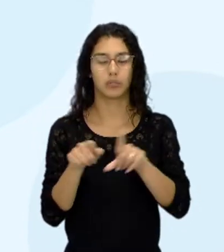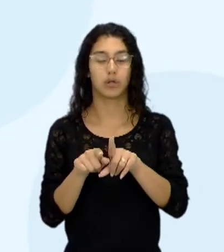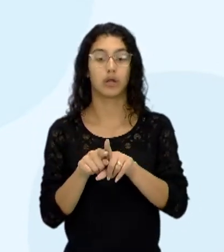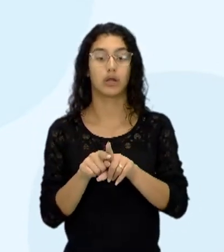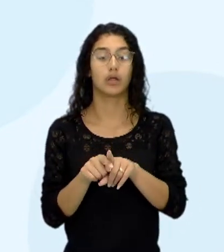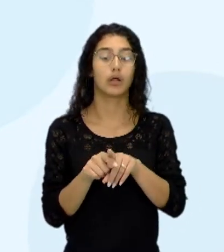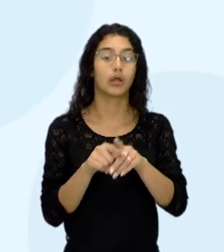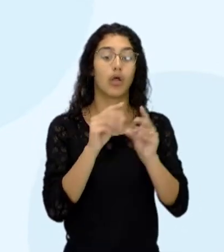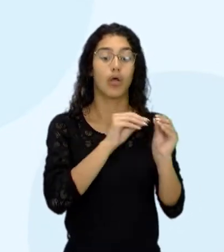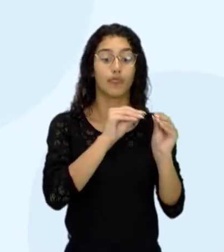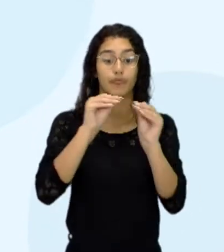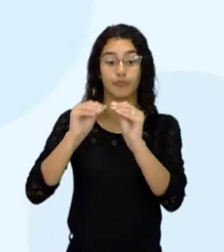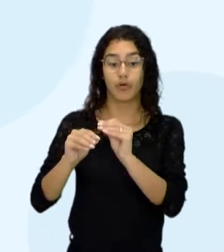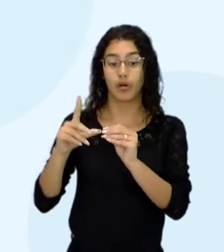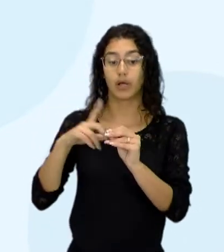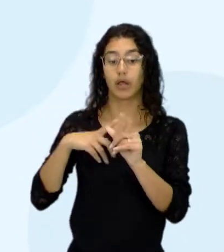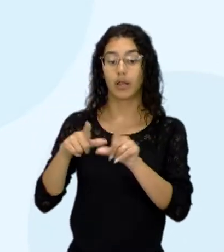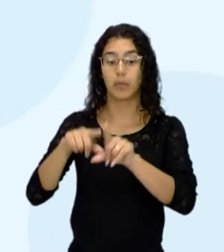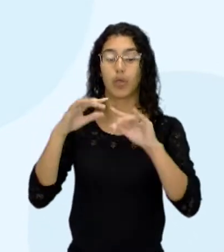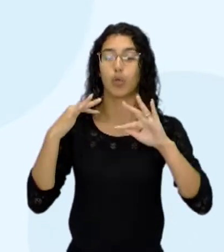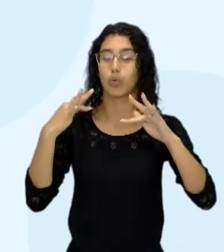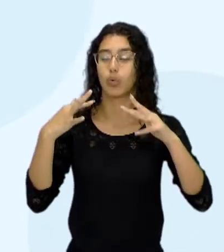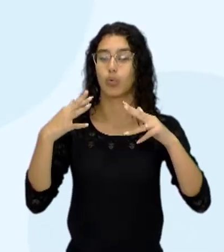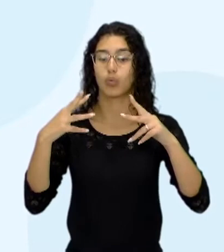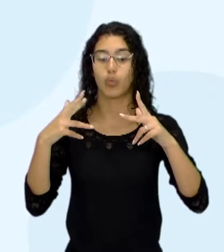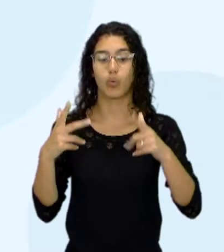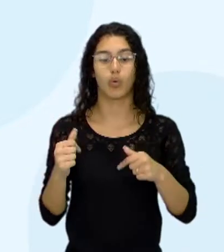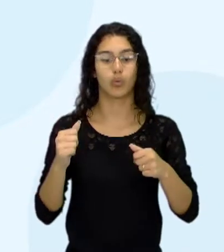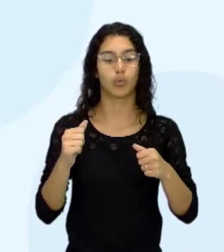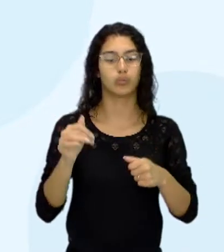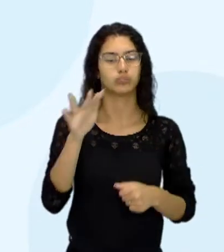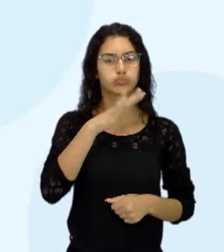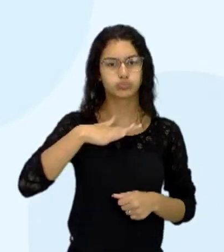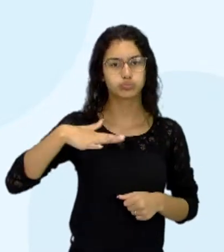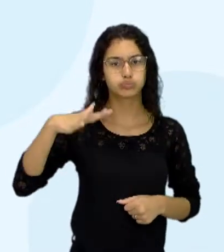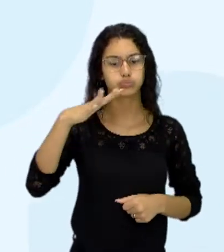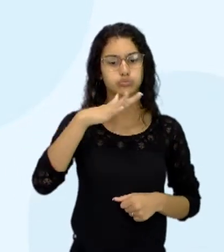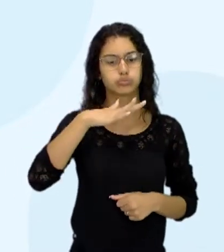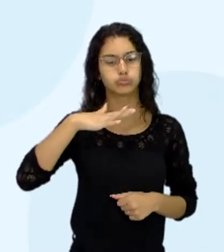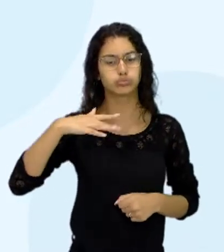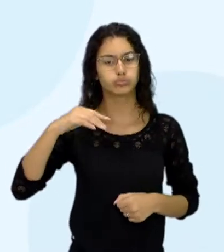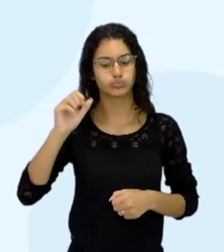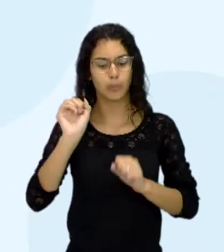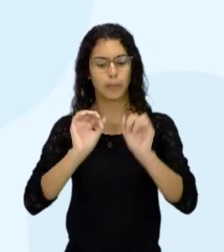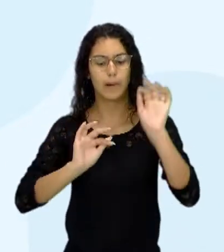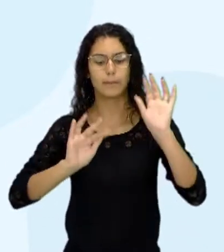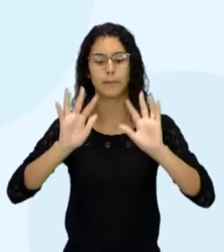E fora dessa bolha, todo um universo, todo um espaço